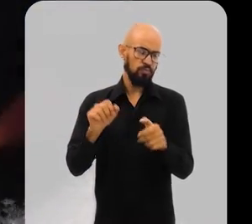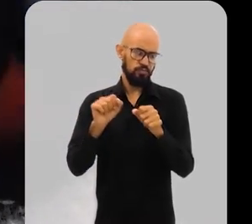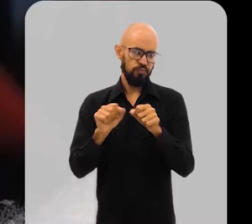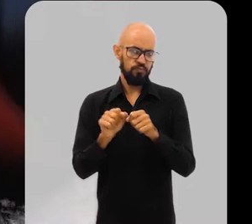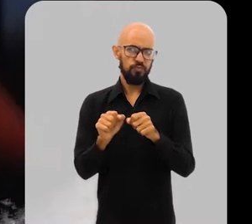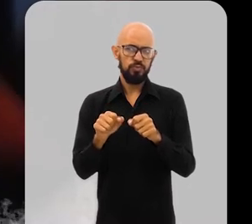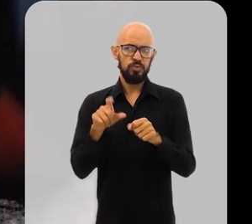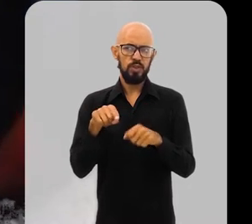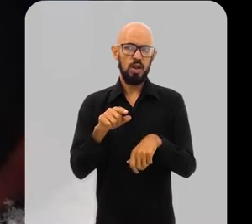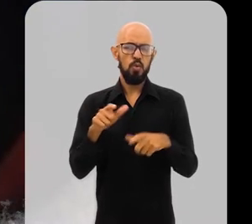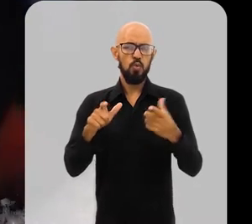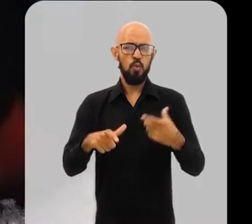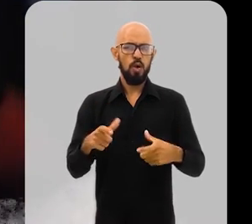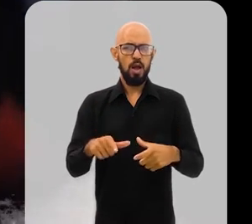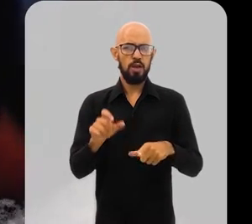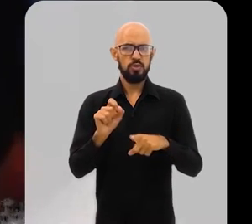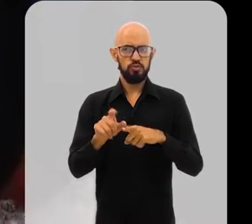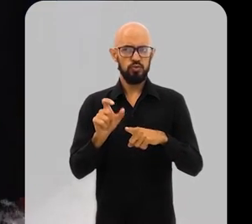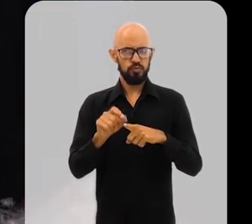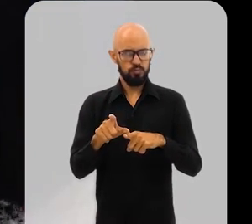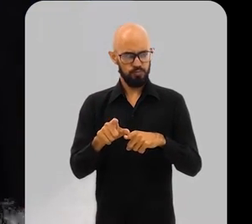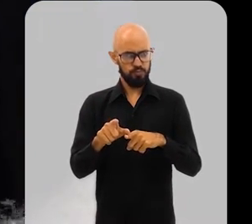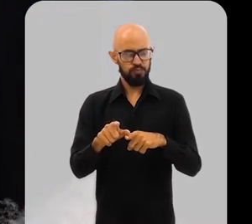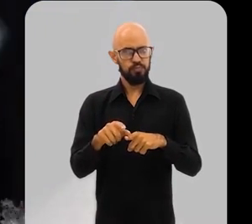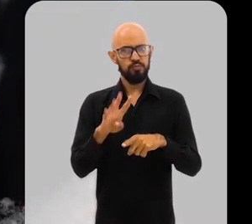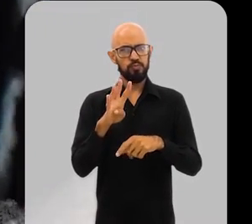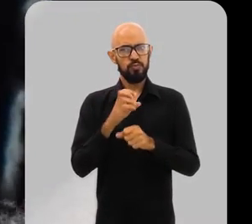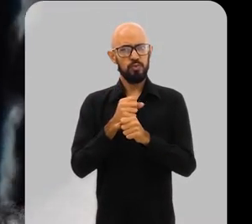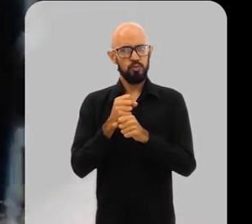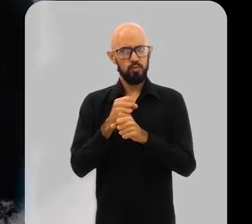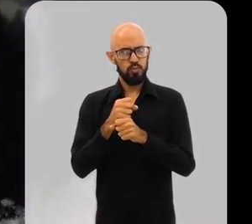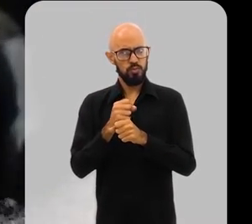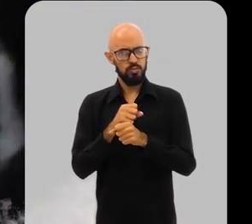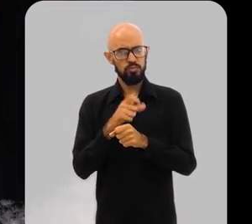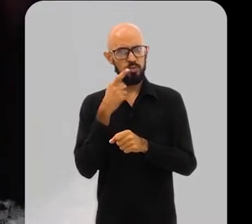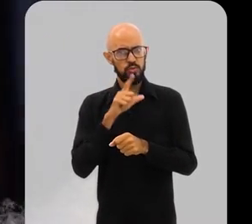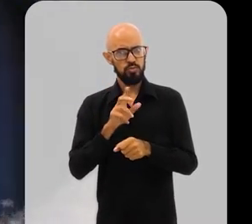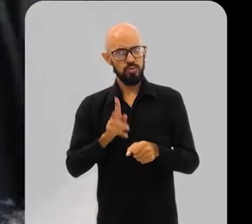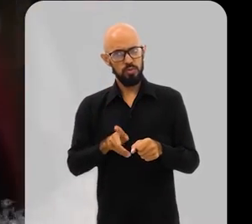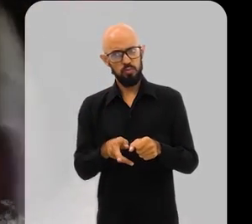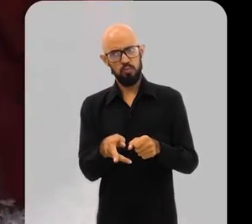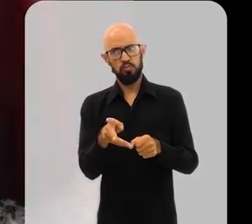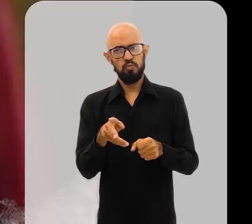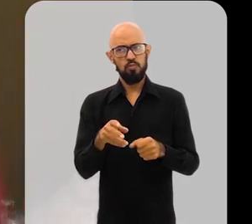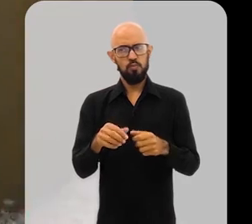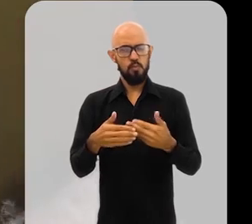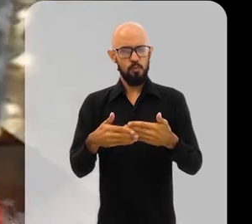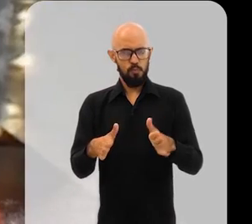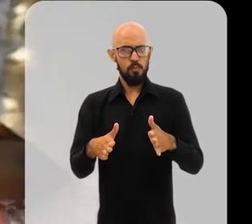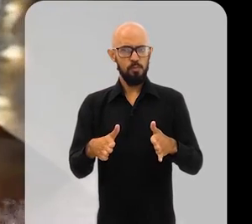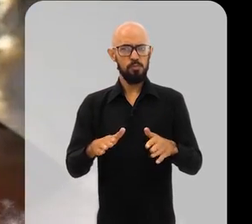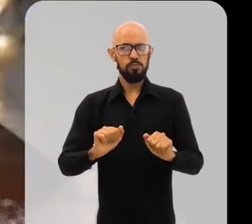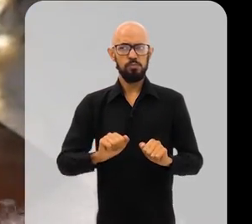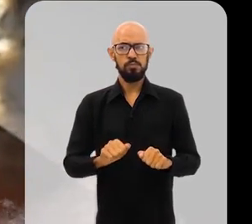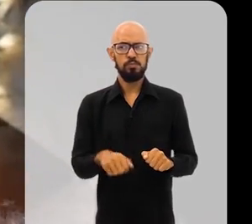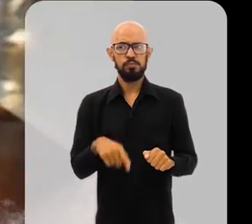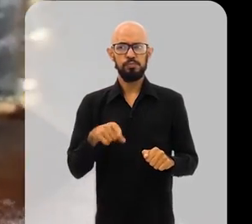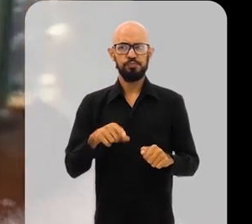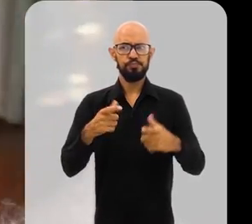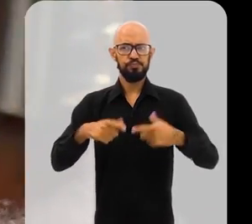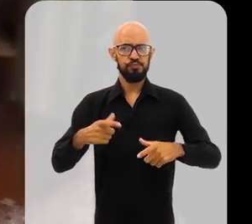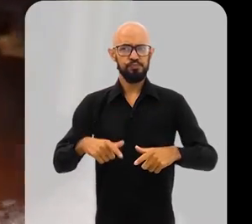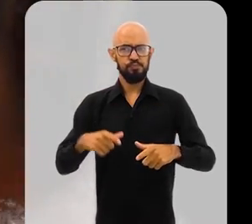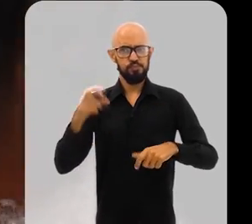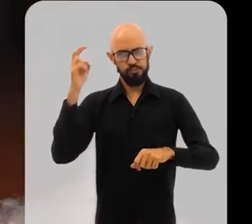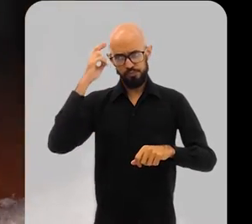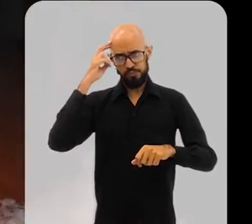É alugado, né? É uma loja que a gente cotiza mensalmente há 4 anos para manter aberta. Um espaço cultural que é